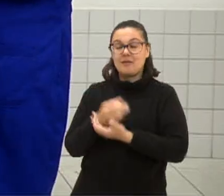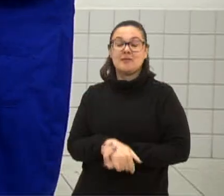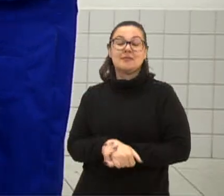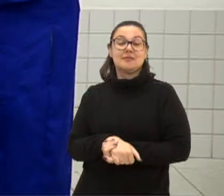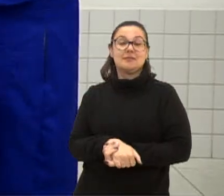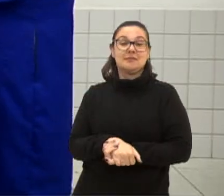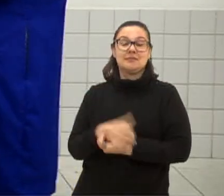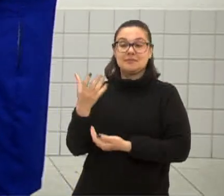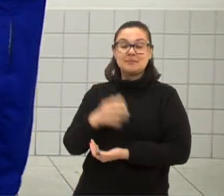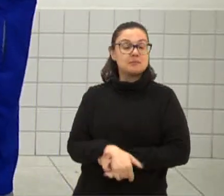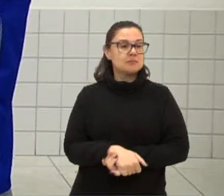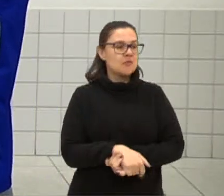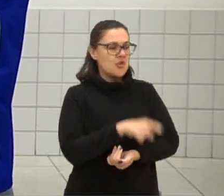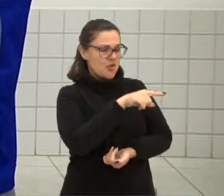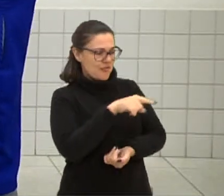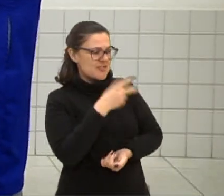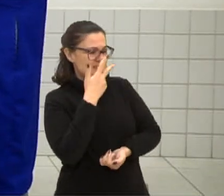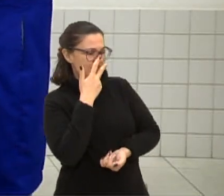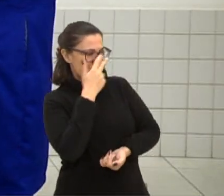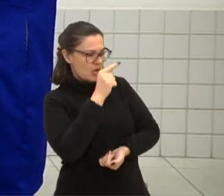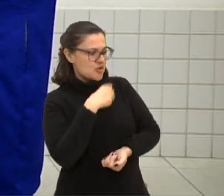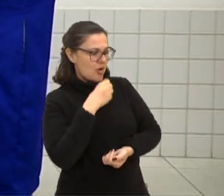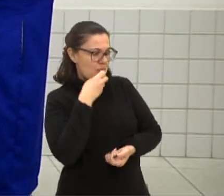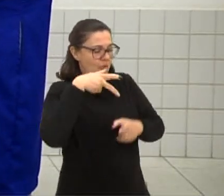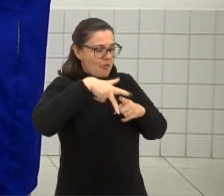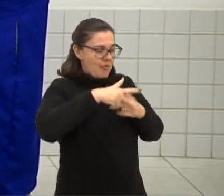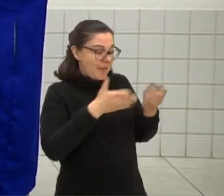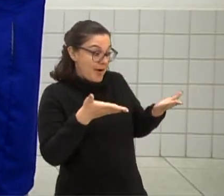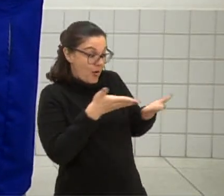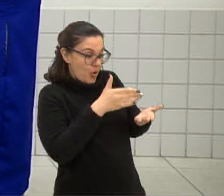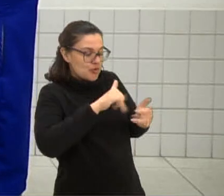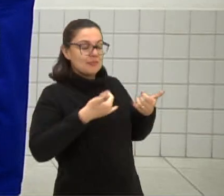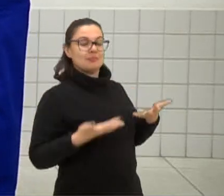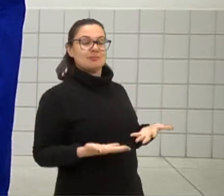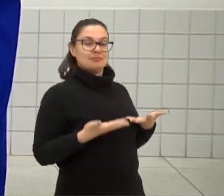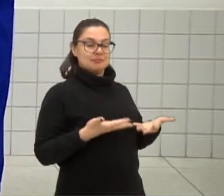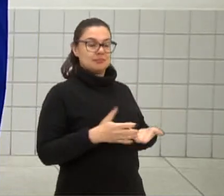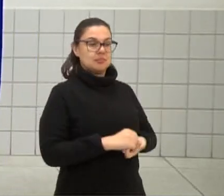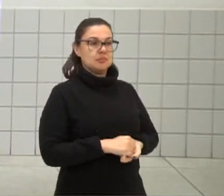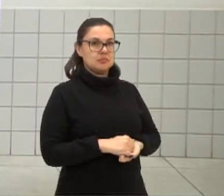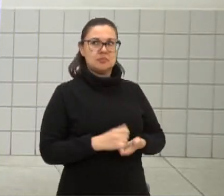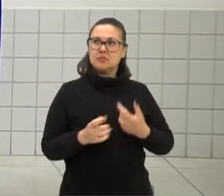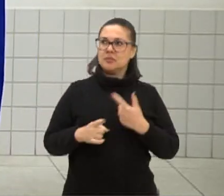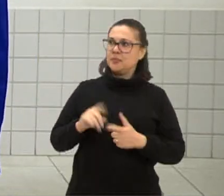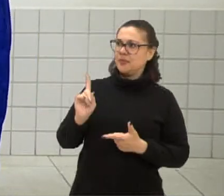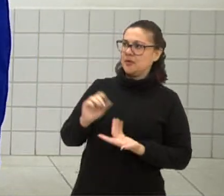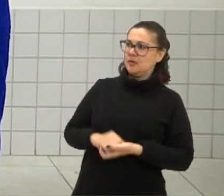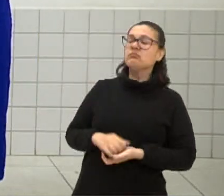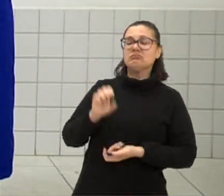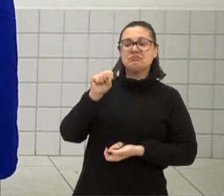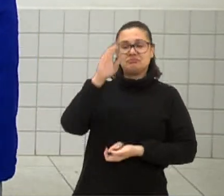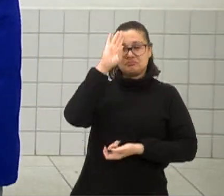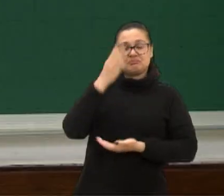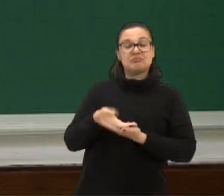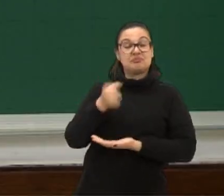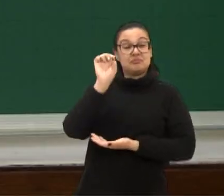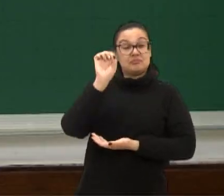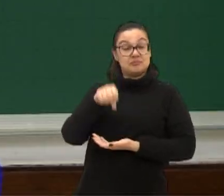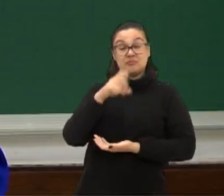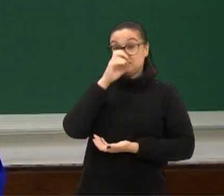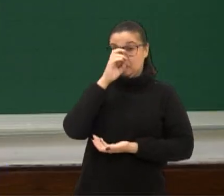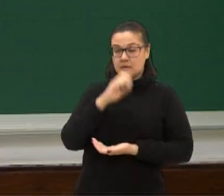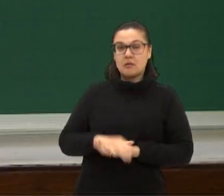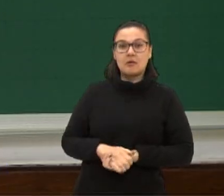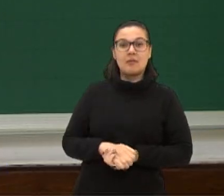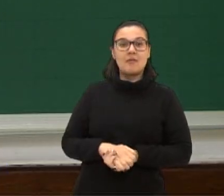Tá. E você acredita que ele possa ser uma ótima ferramenta hoje em dia de entretenimento? Por que não, Bruno? Sim, eu acredito sim. Que